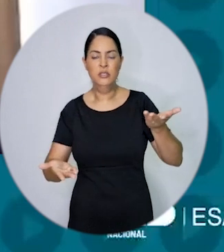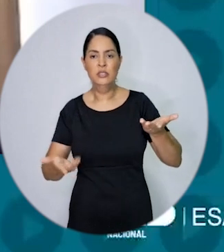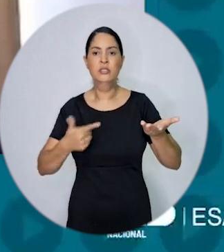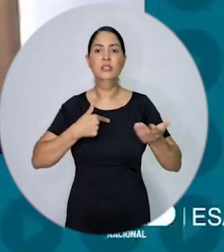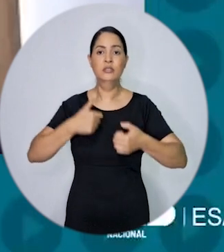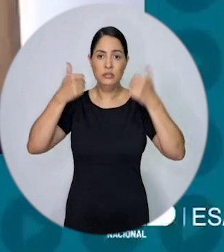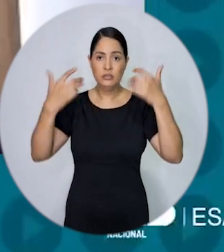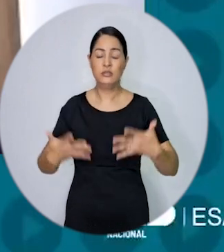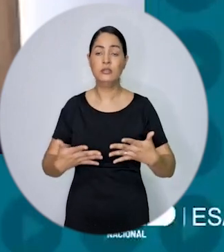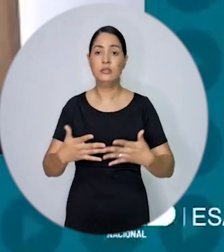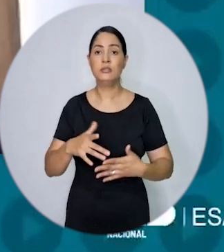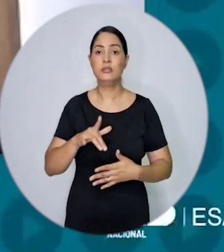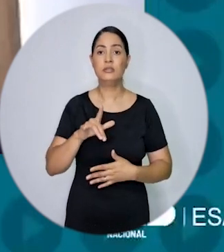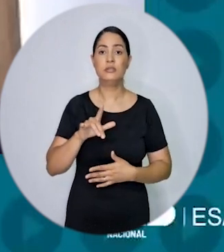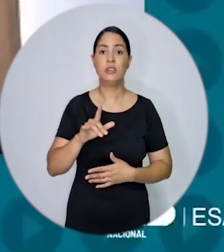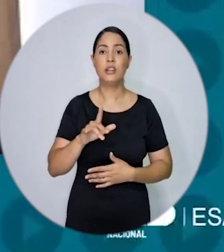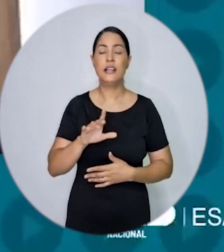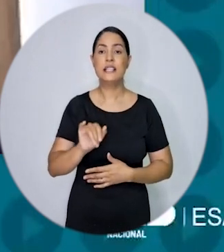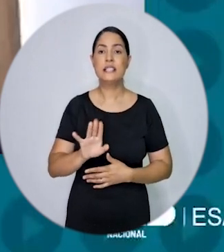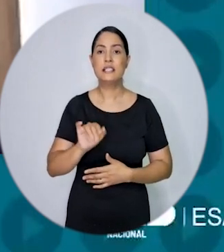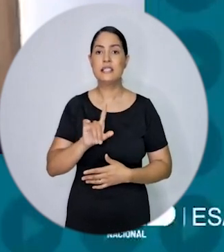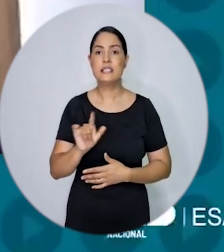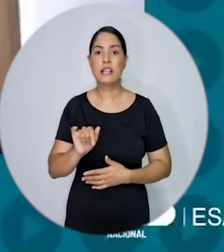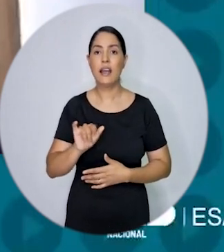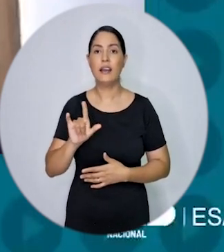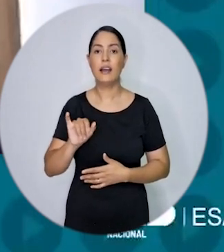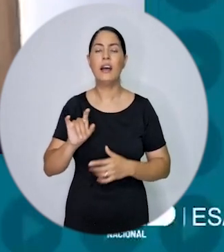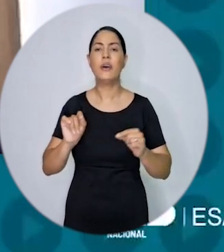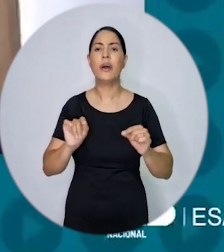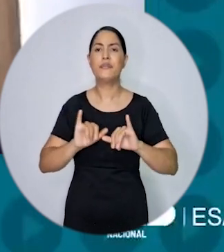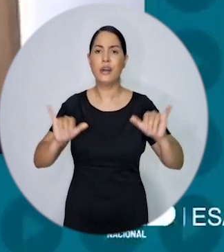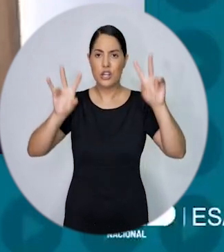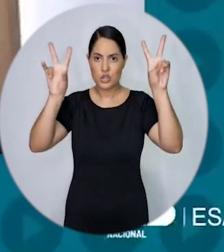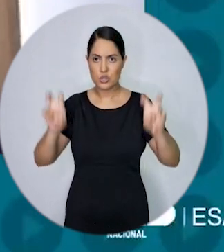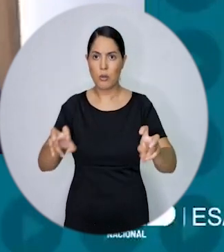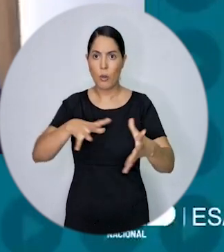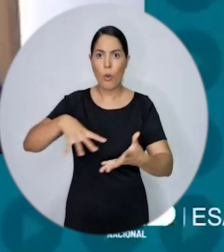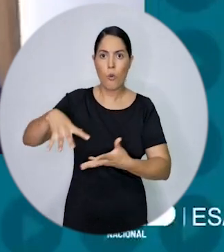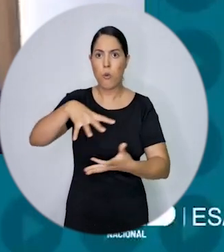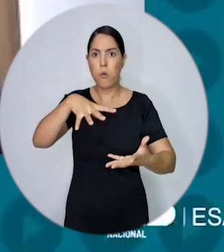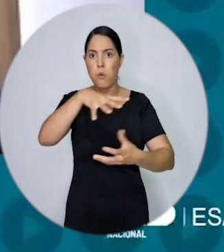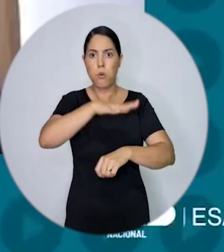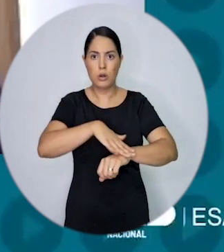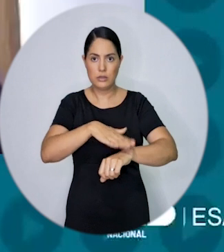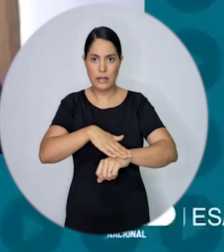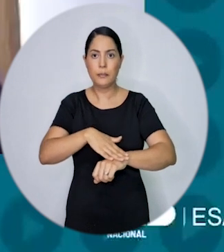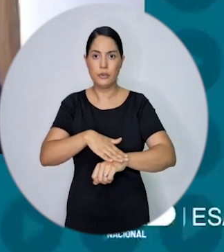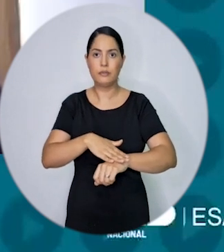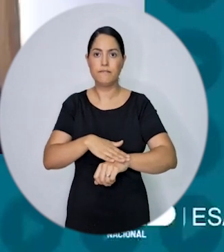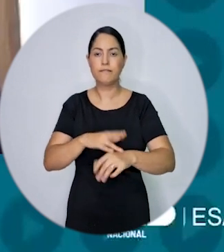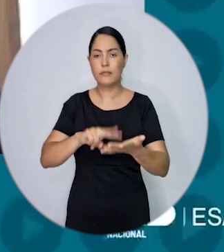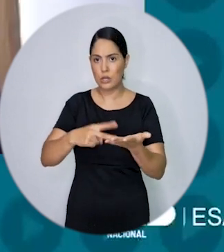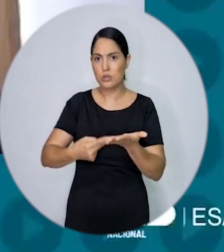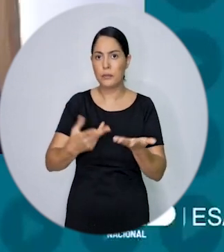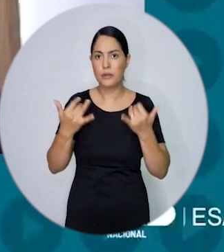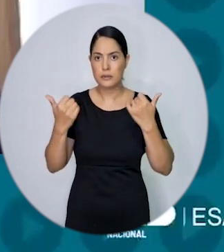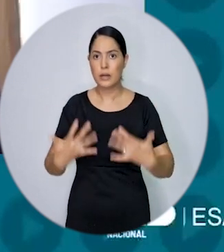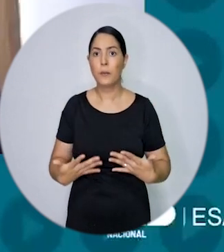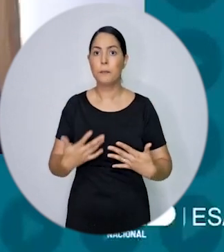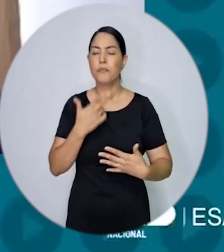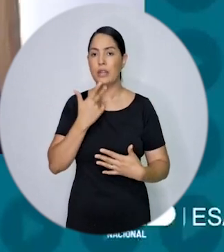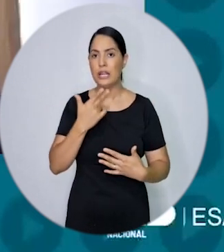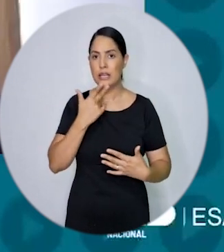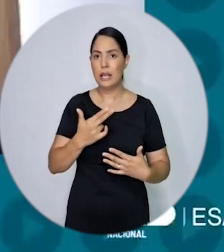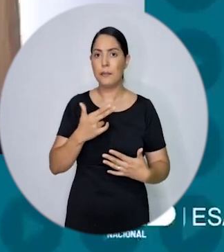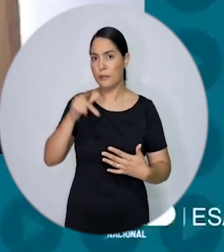em alemão, que é Zeitgeist, né? O fantasma do tempo, né? O espírito do tempo, melhor traduzindo, né?